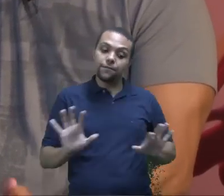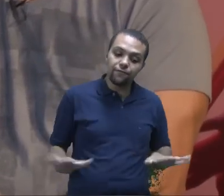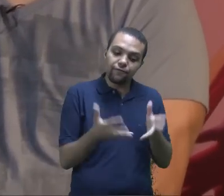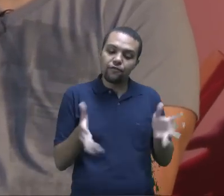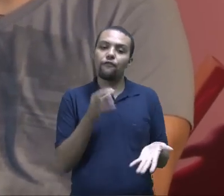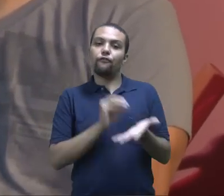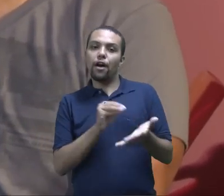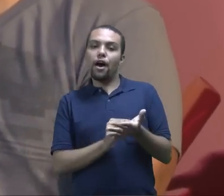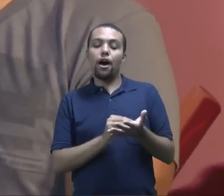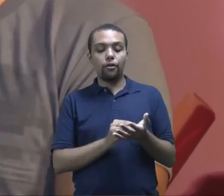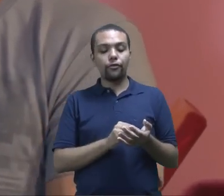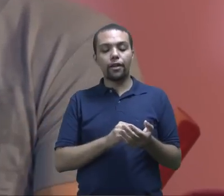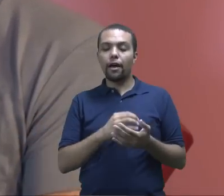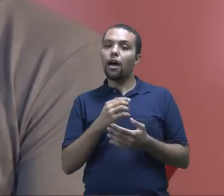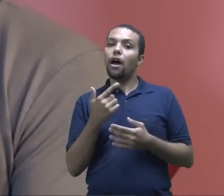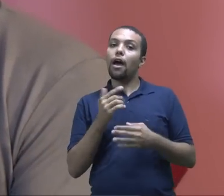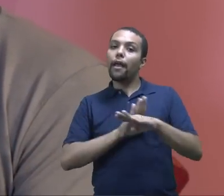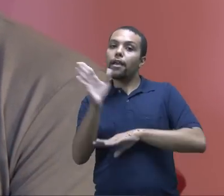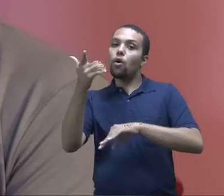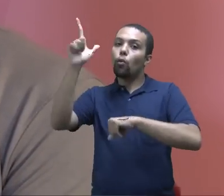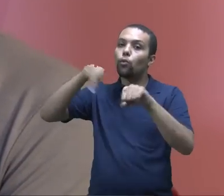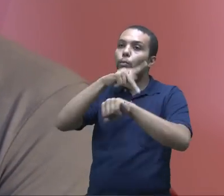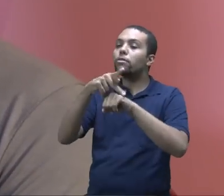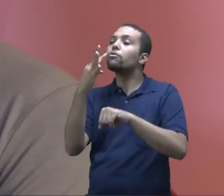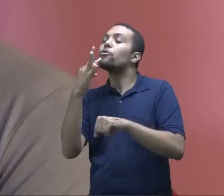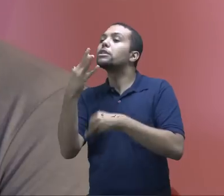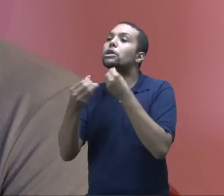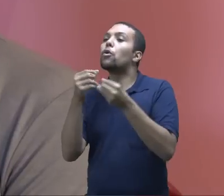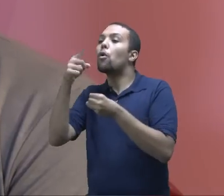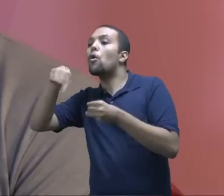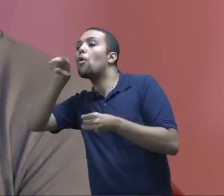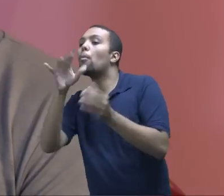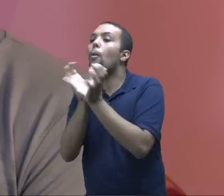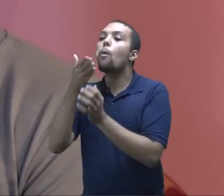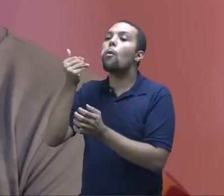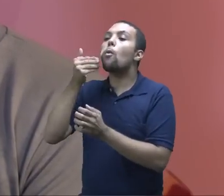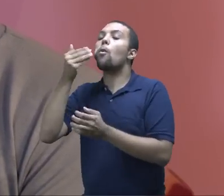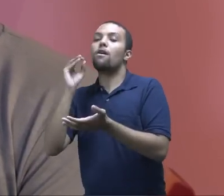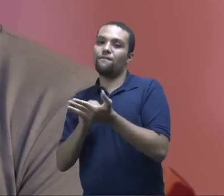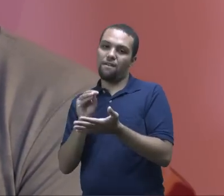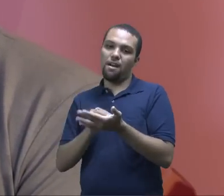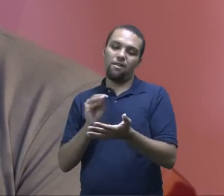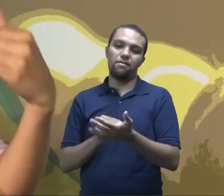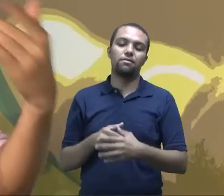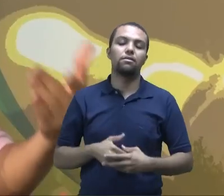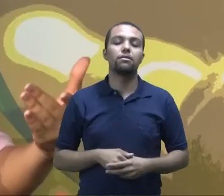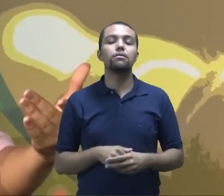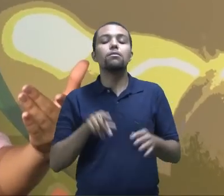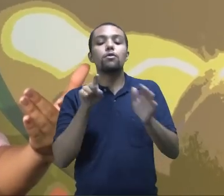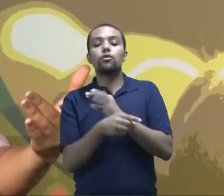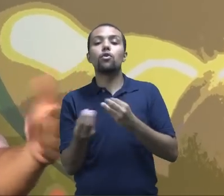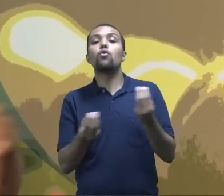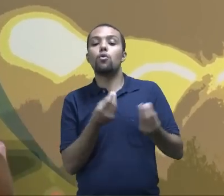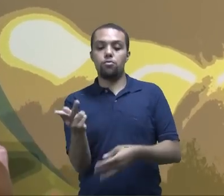fazer mais amistosos, uhum. de estar indo para fora mesmo, conhecendo como que é o jogo deles. Uhum. Acho que é isso. Sim. O